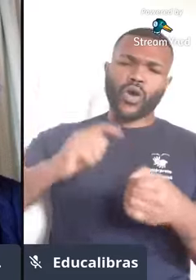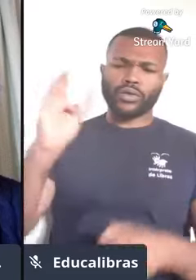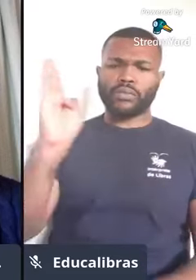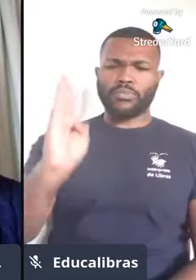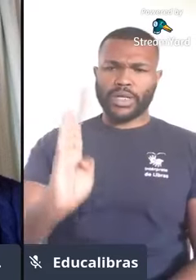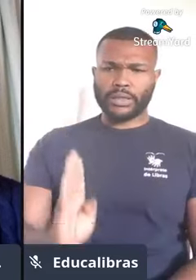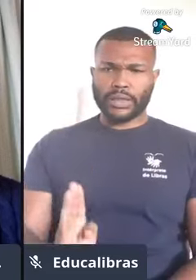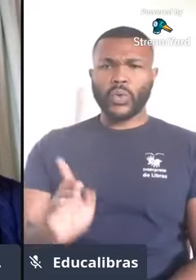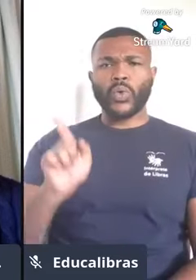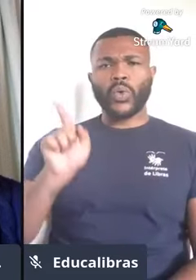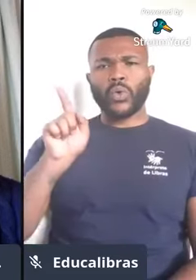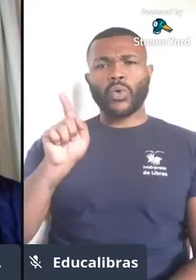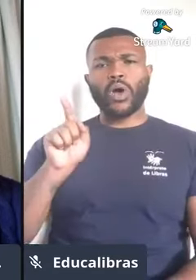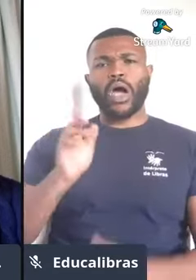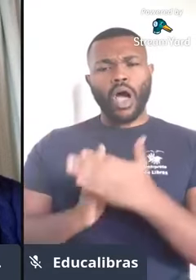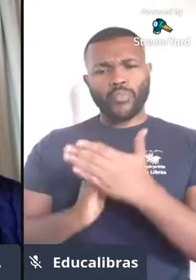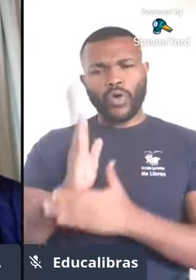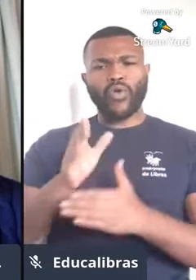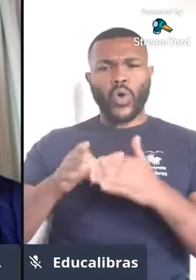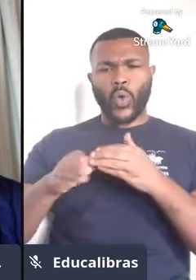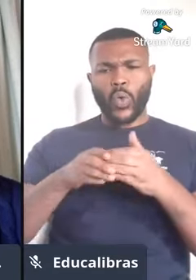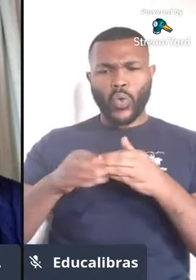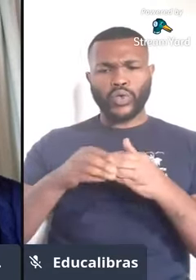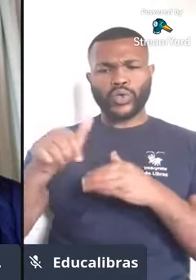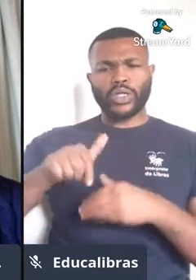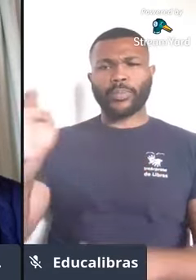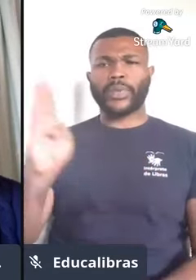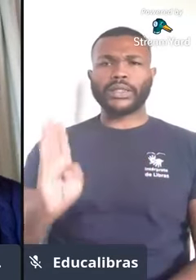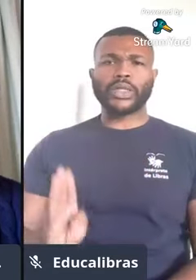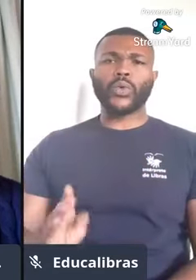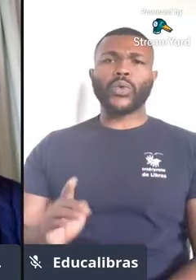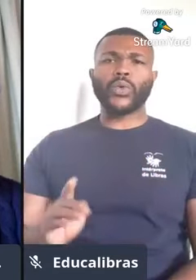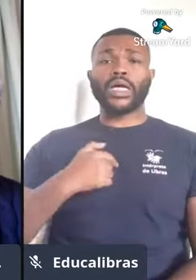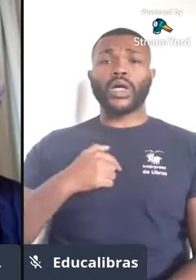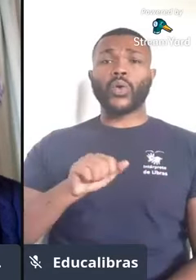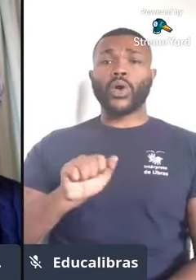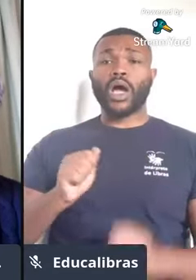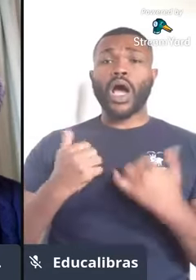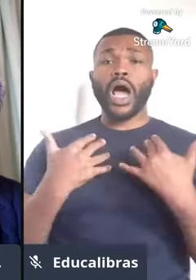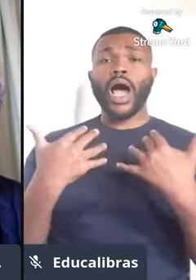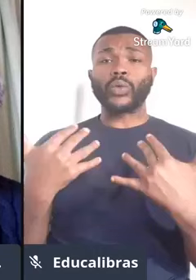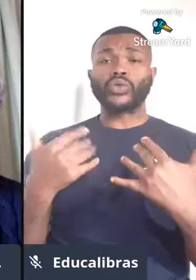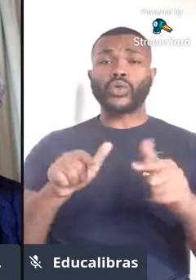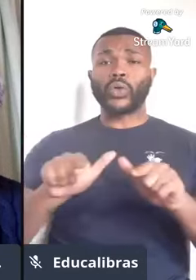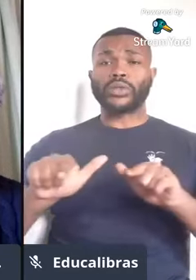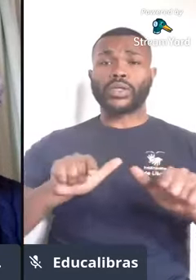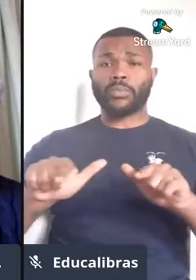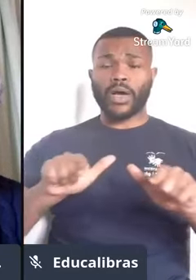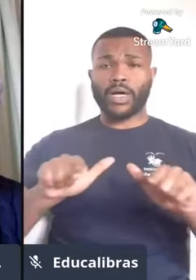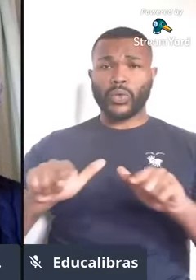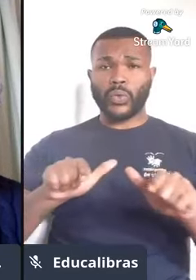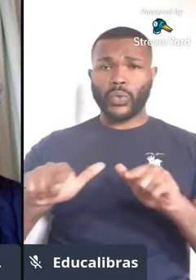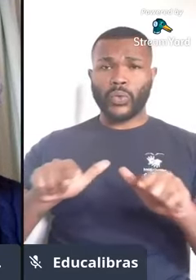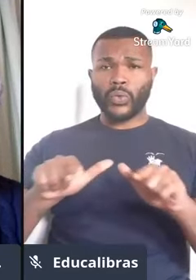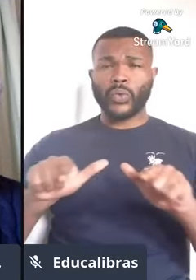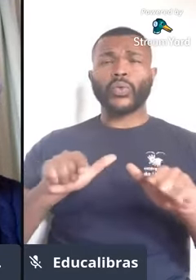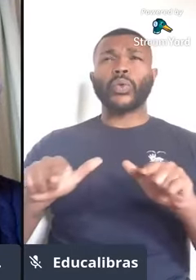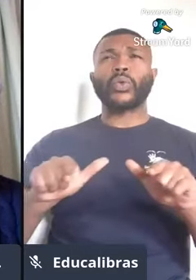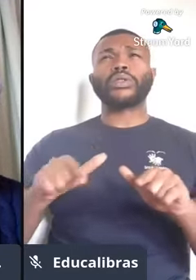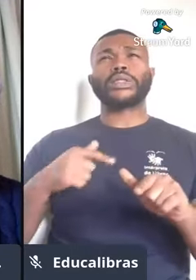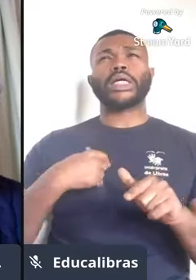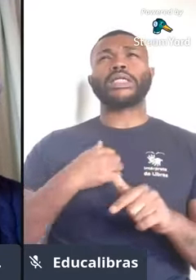sido aprovado num concurso público, a função de auditor fiscal do trabalho do antigo e saudoso, e